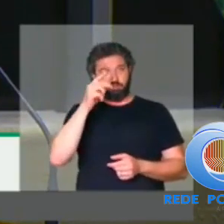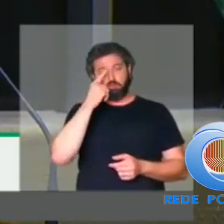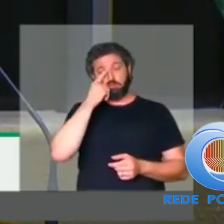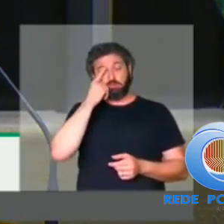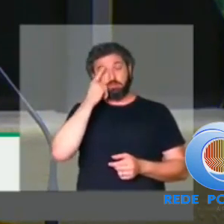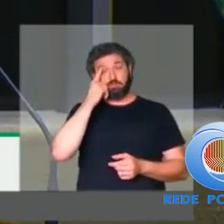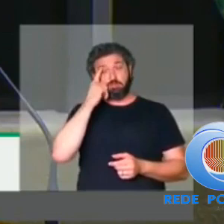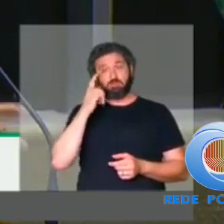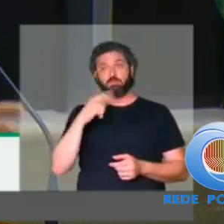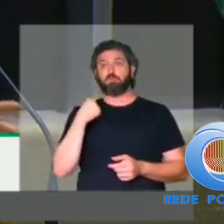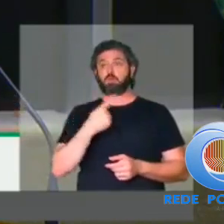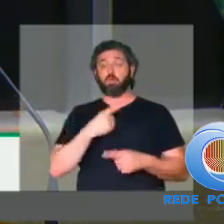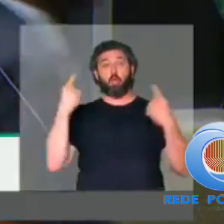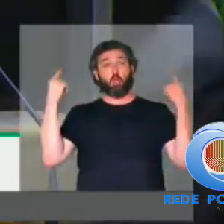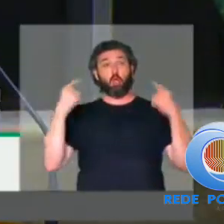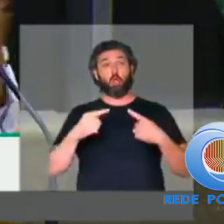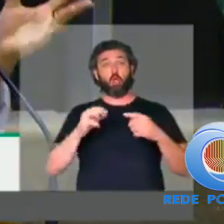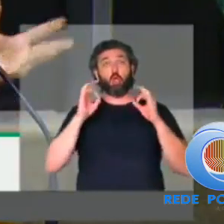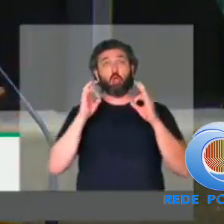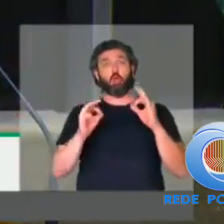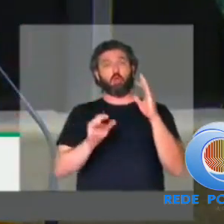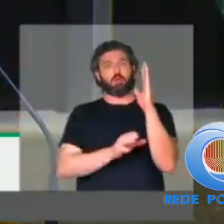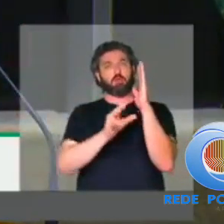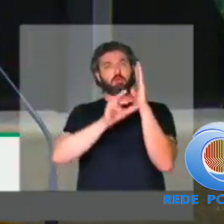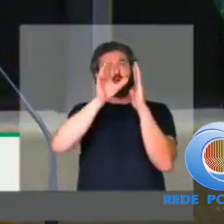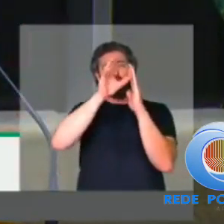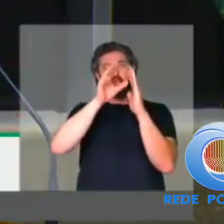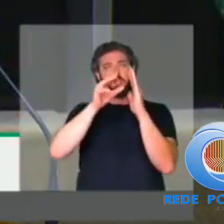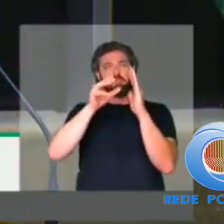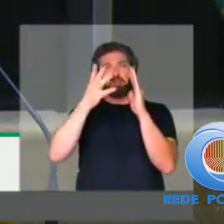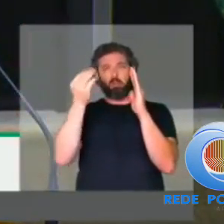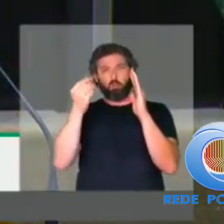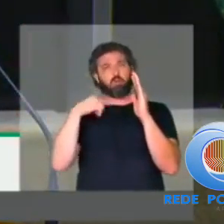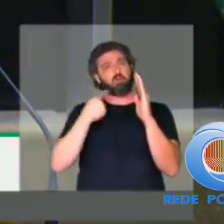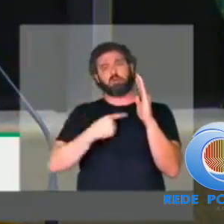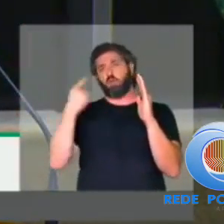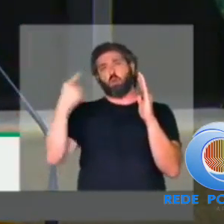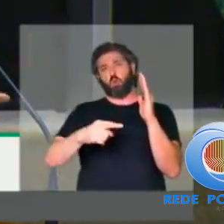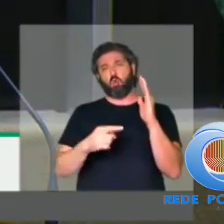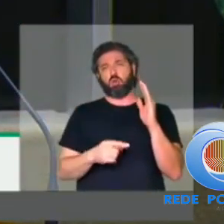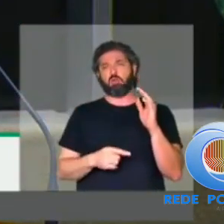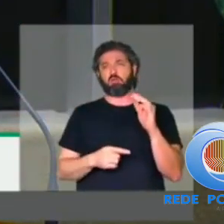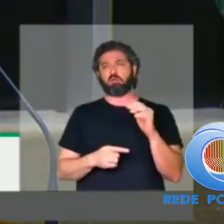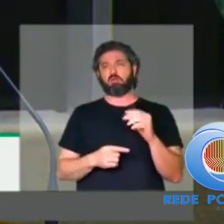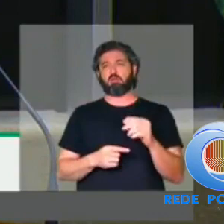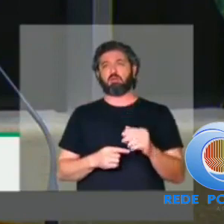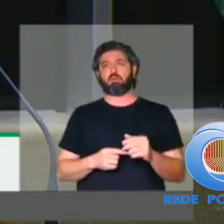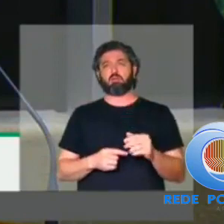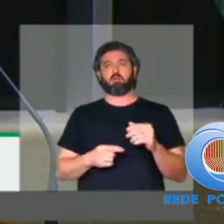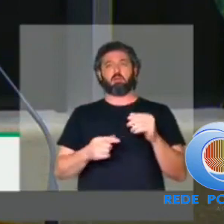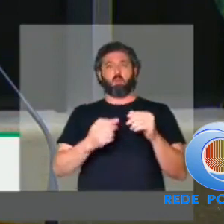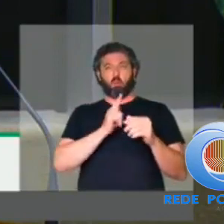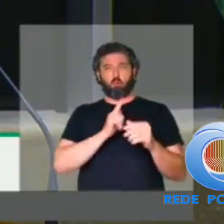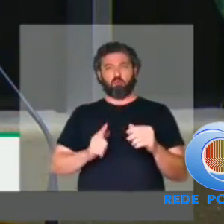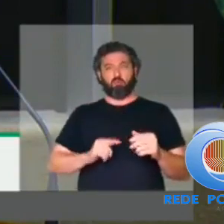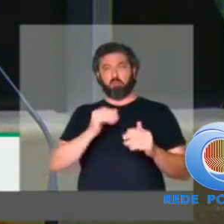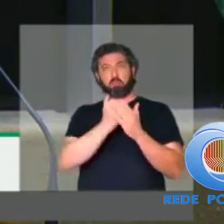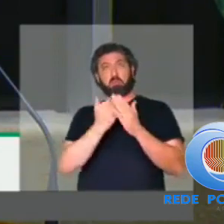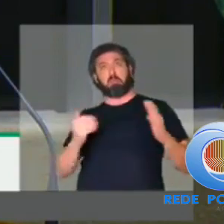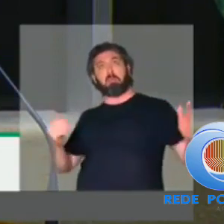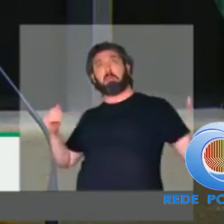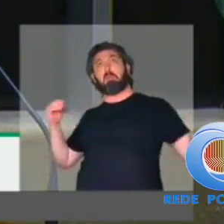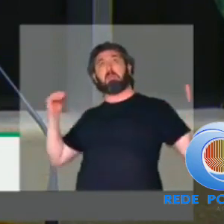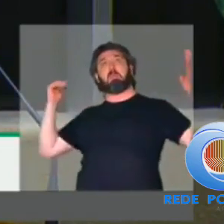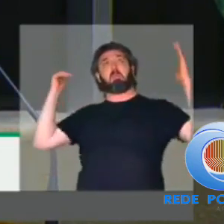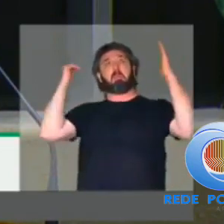senhoras que nós somos contra a burocracia excessiva. Ninguém defende um Estado mastodôntico. Mas nós